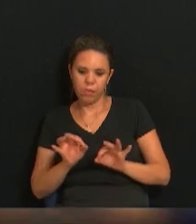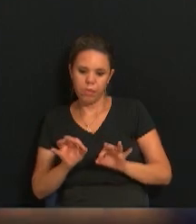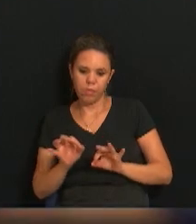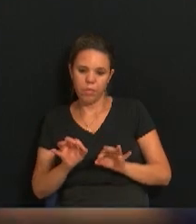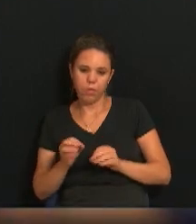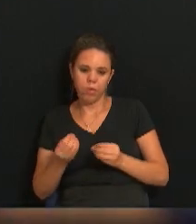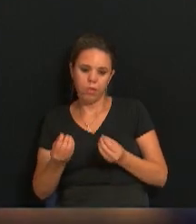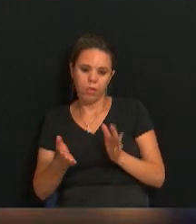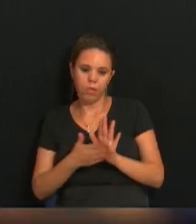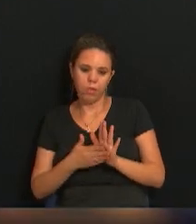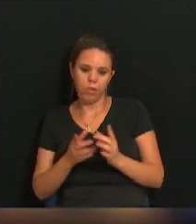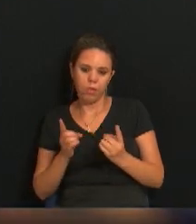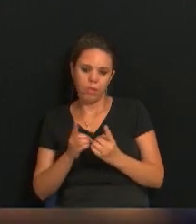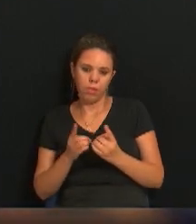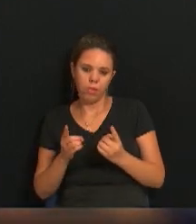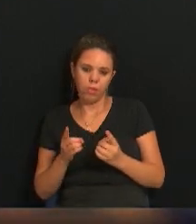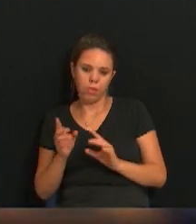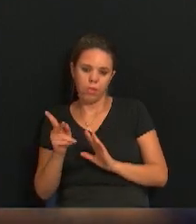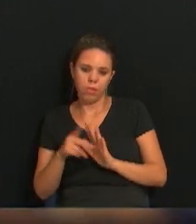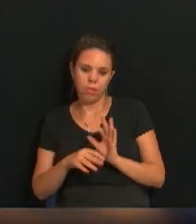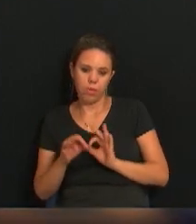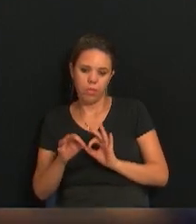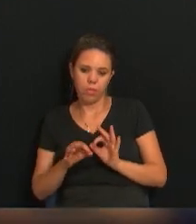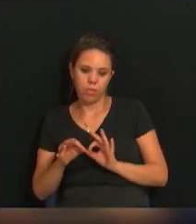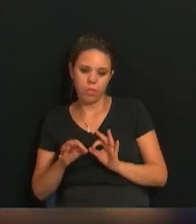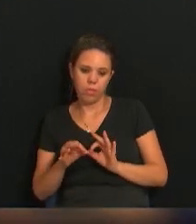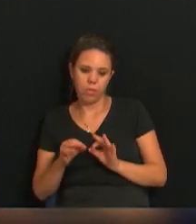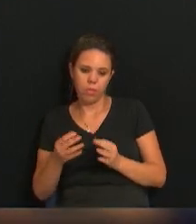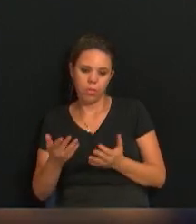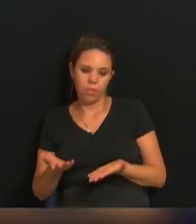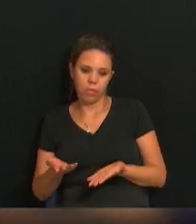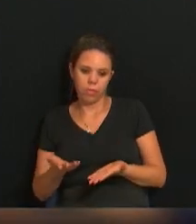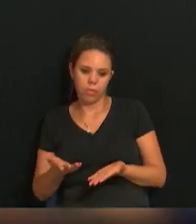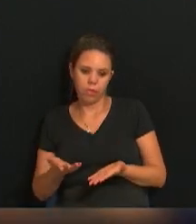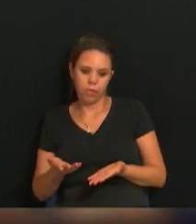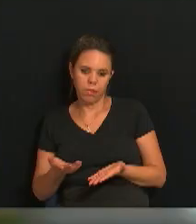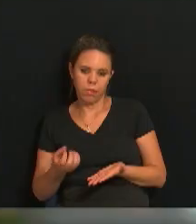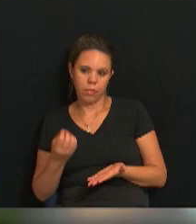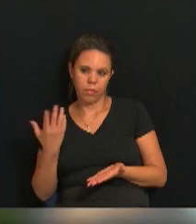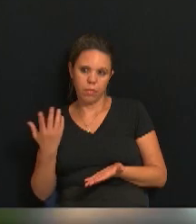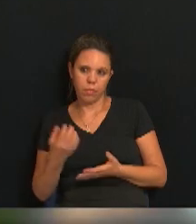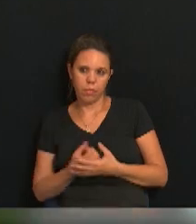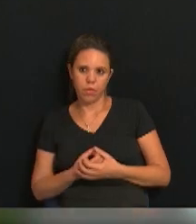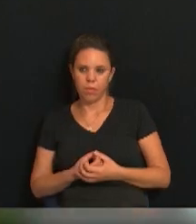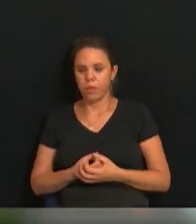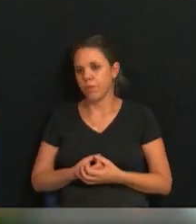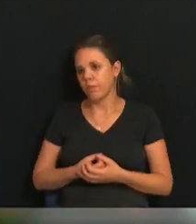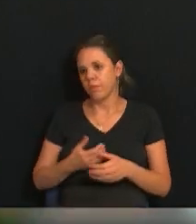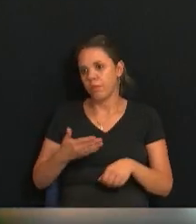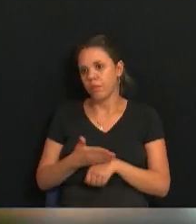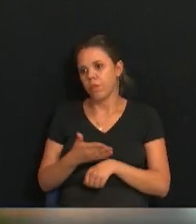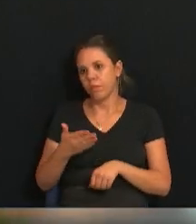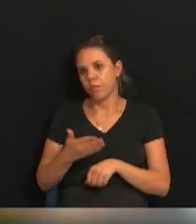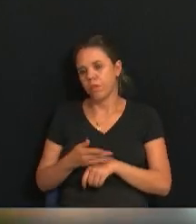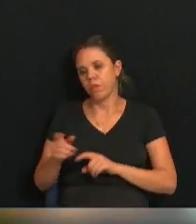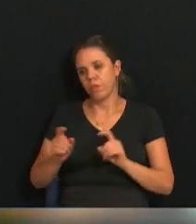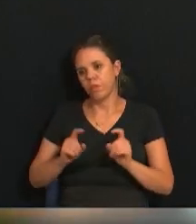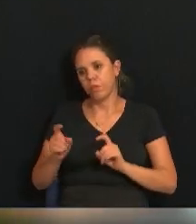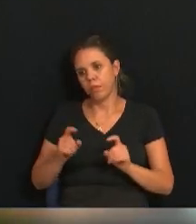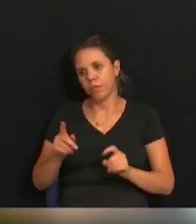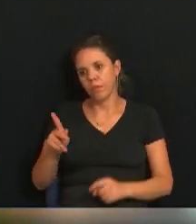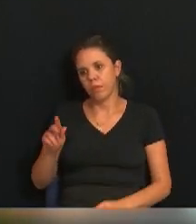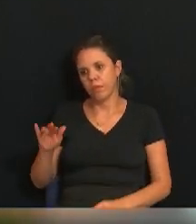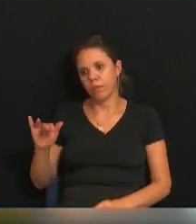de serviços e de projetos para que essa execução aconteça. Também participaram da reunião Patrícia